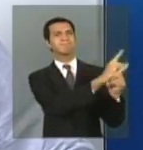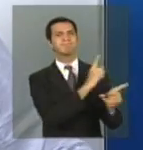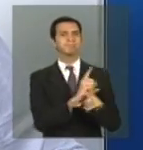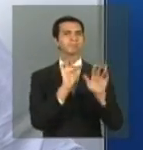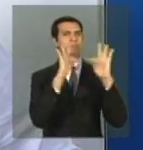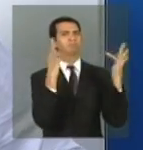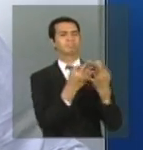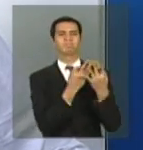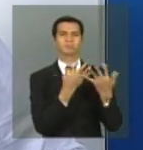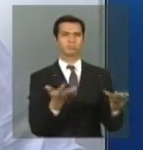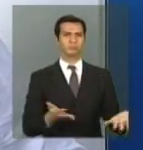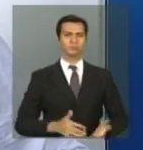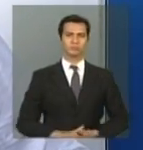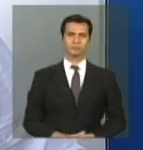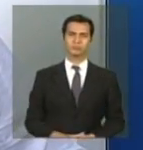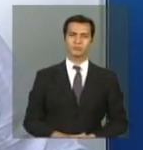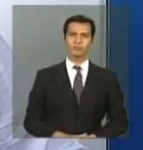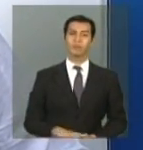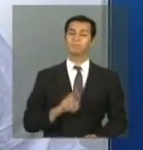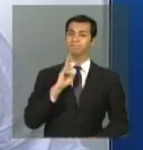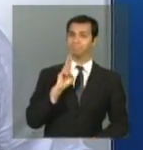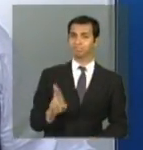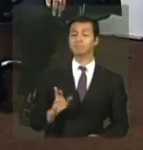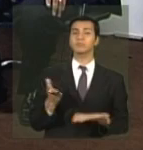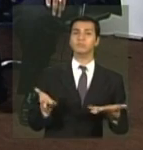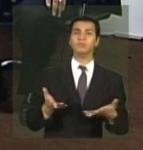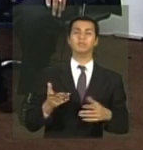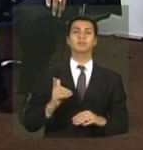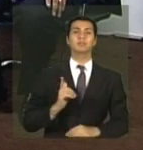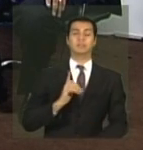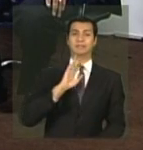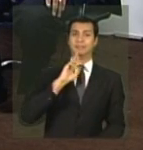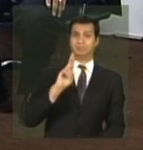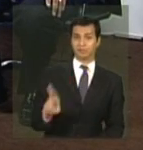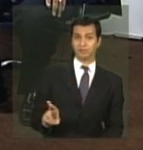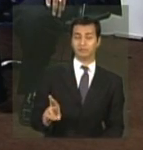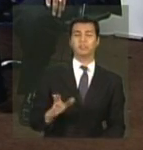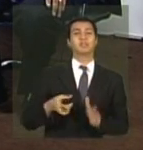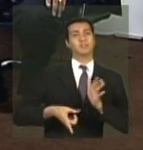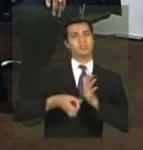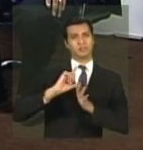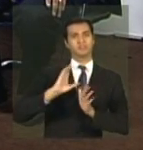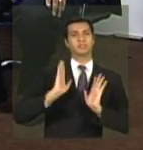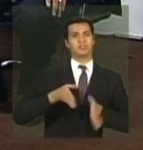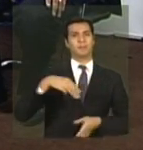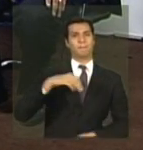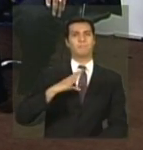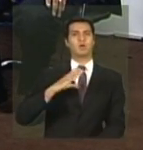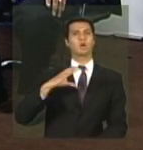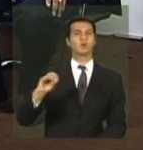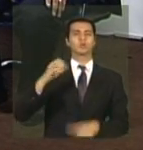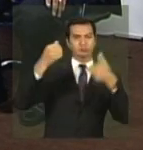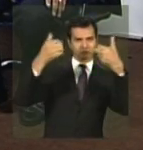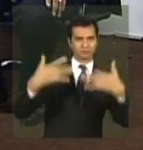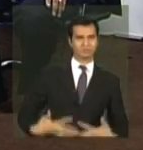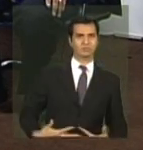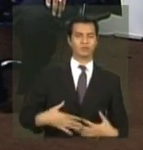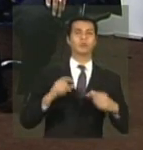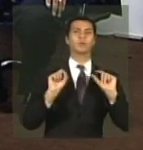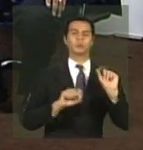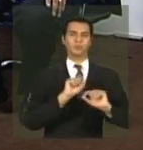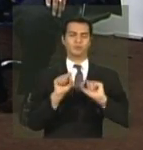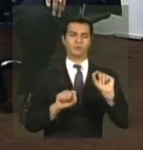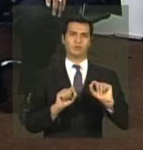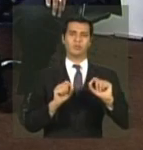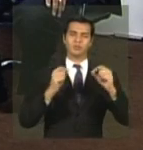Muito bem. Então, uma parte, né, dessa resposta já foi apresentada pelo Marcos quando ele se referiu, agora há pouco,